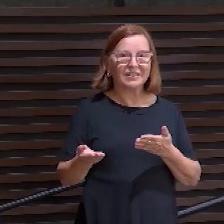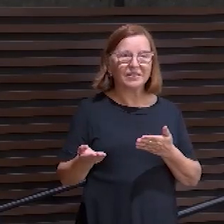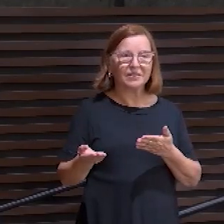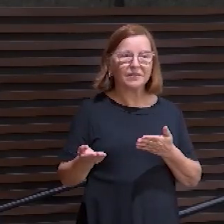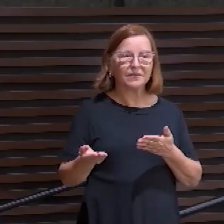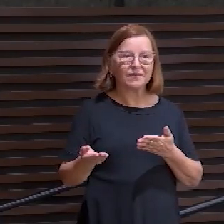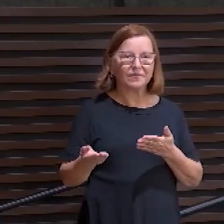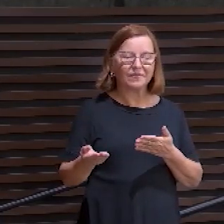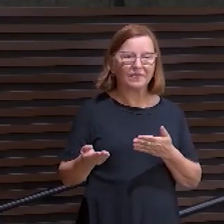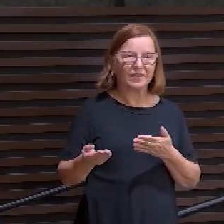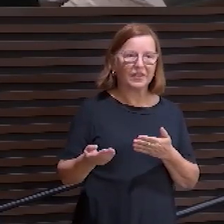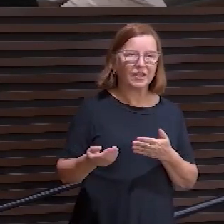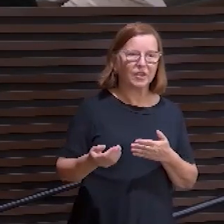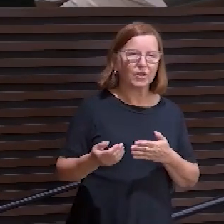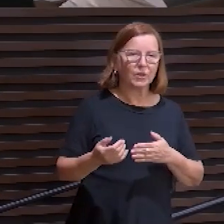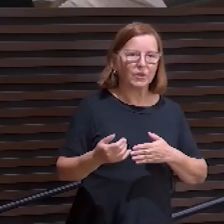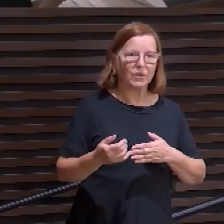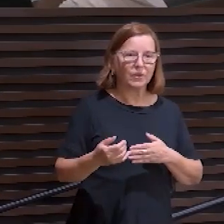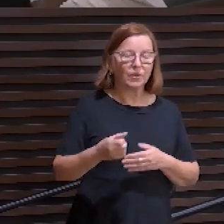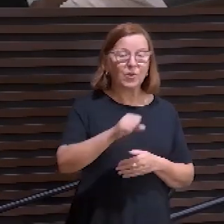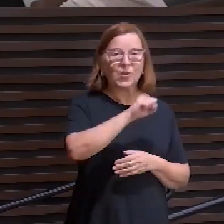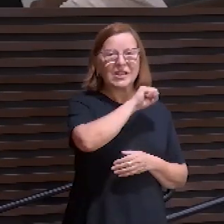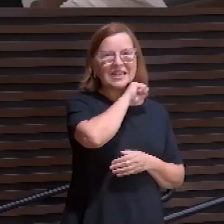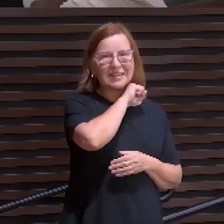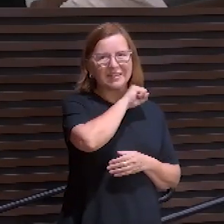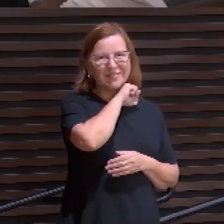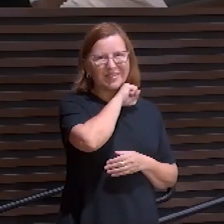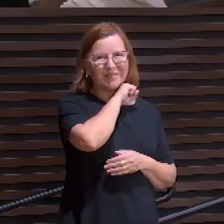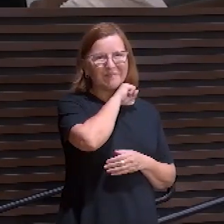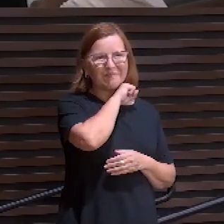uma parte do rebanho, ele trouxe um sacrifício.